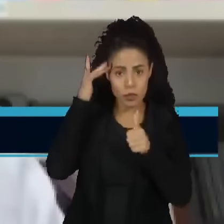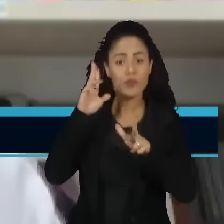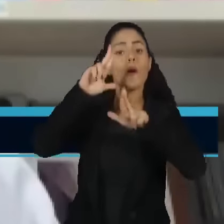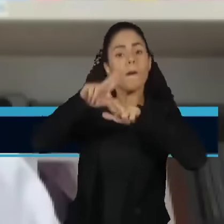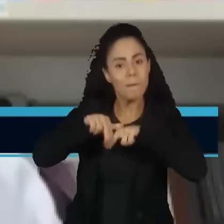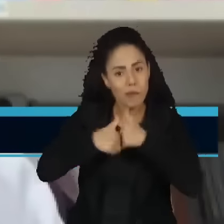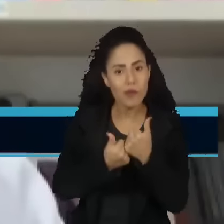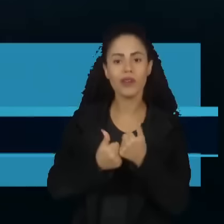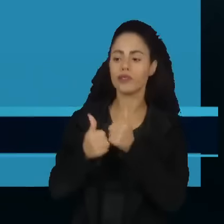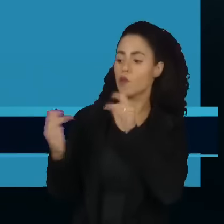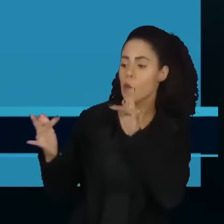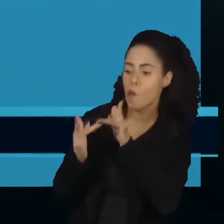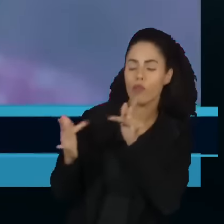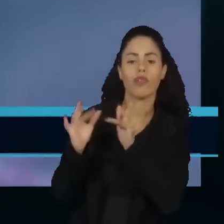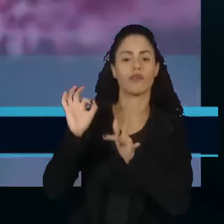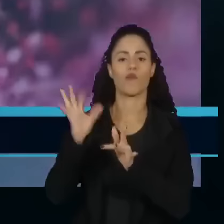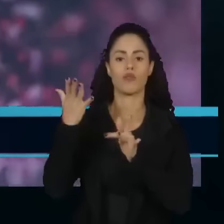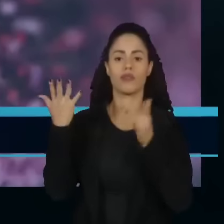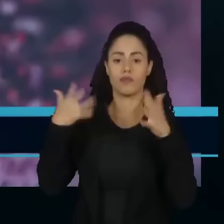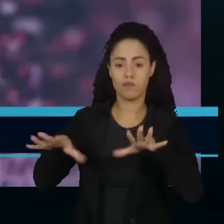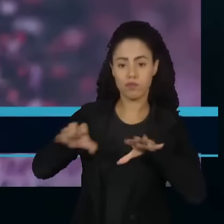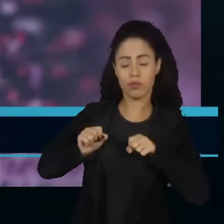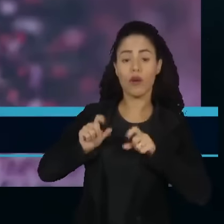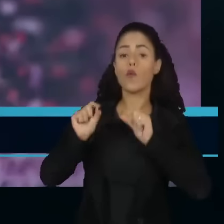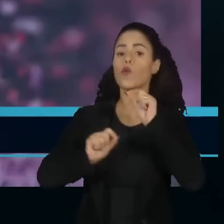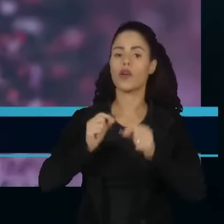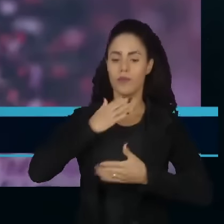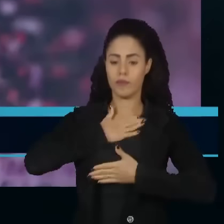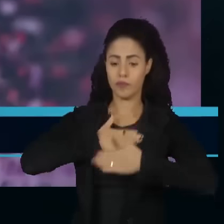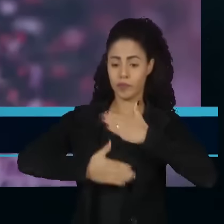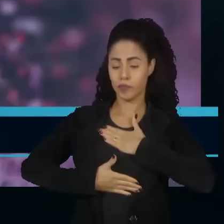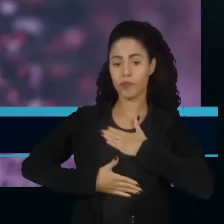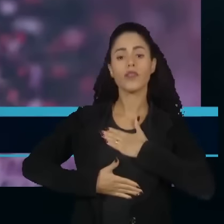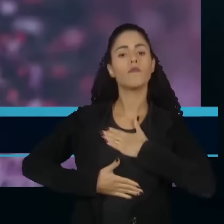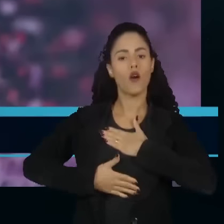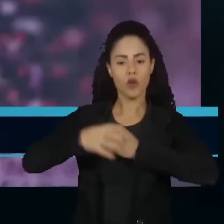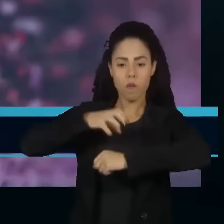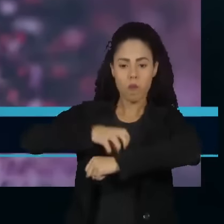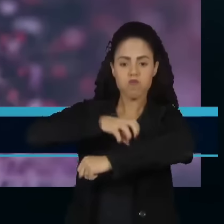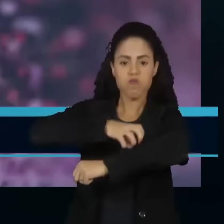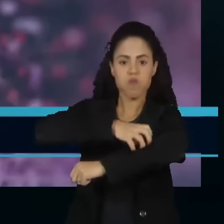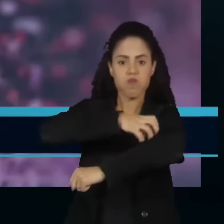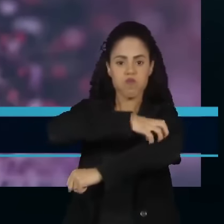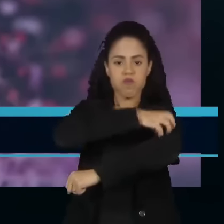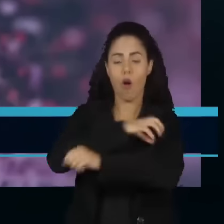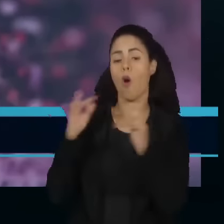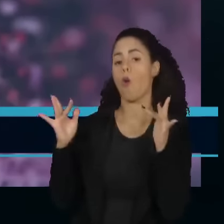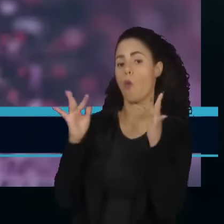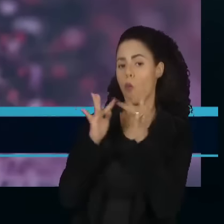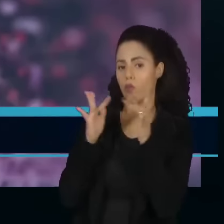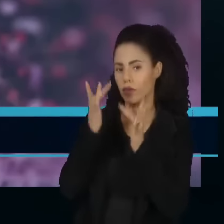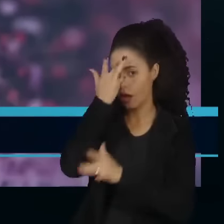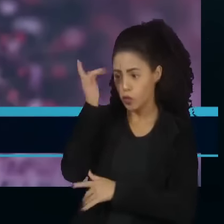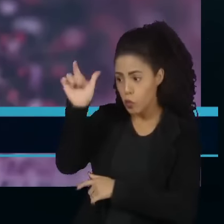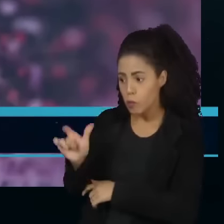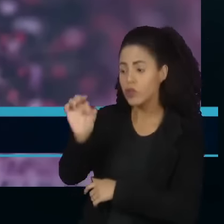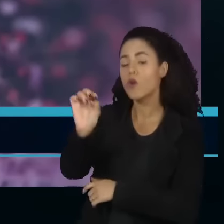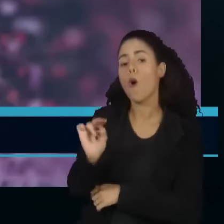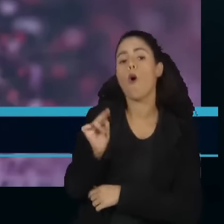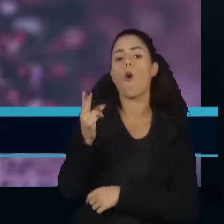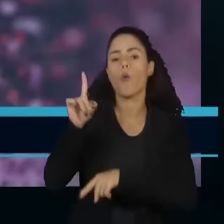trazendo as doenças uma vez no corpo a mipox pode se espalhar pelo contato com pessoas ou